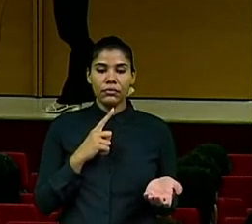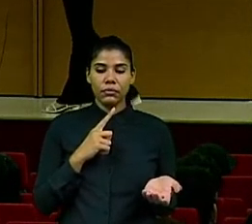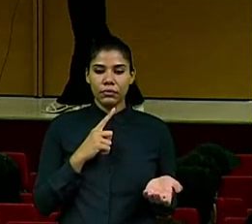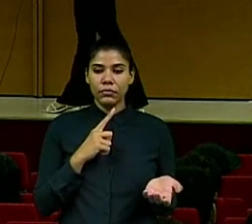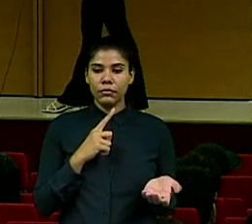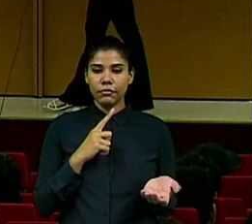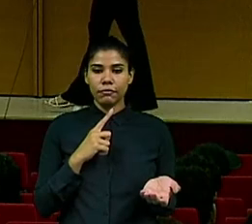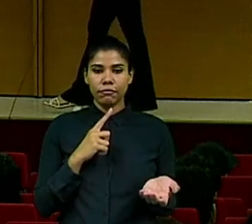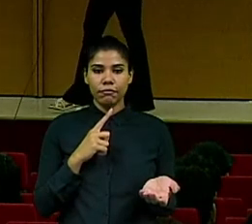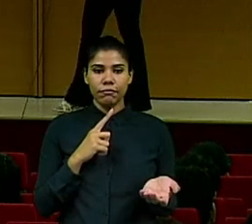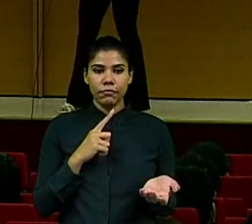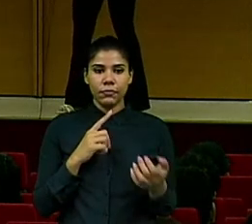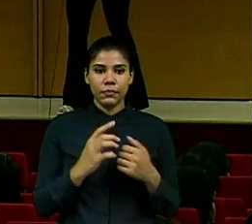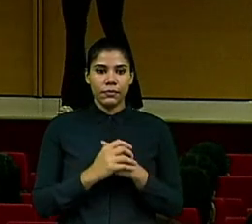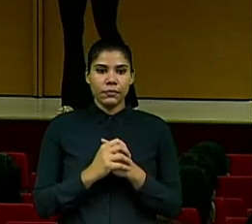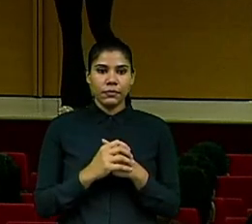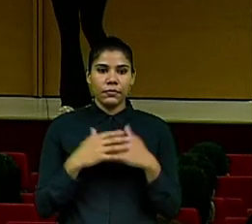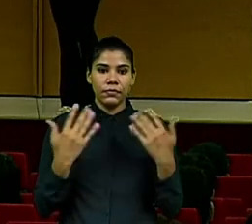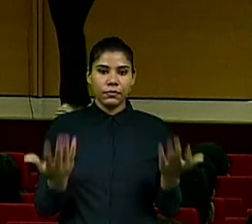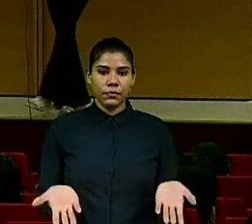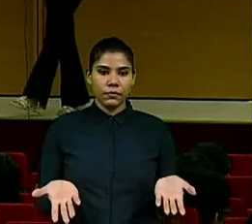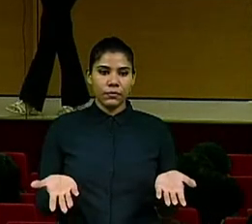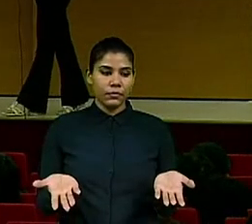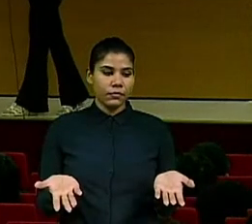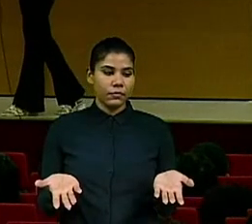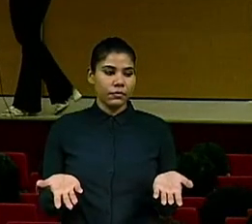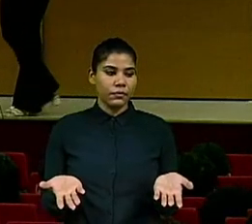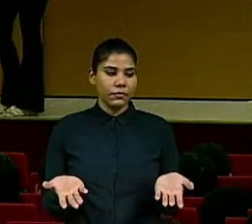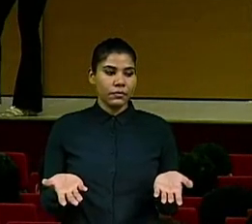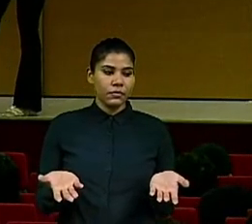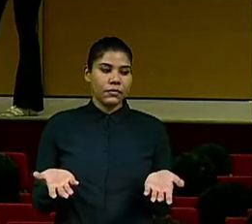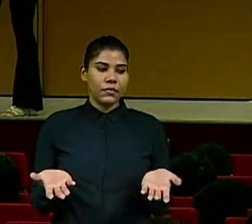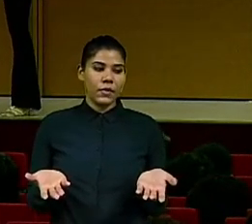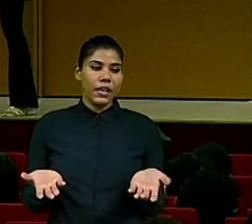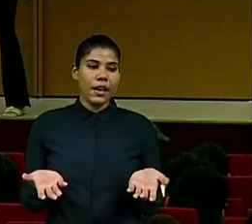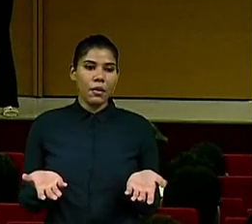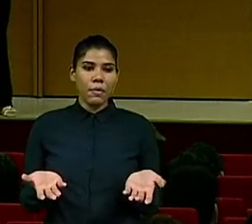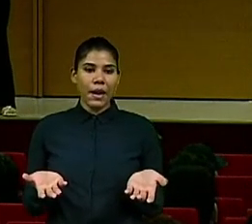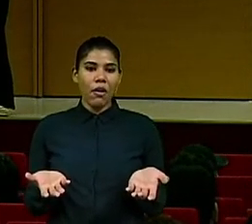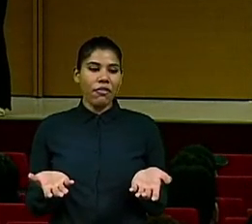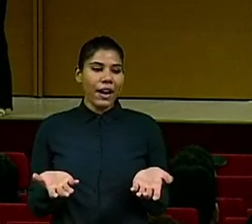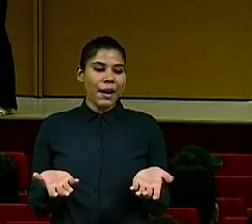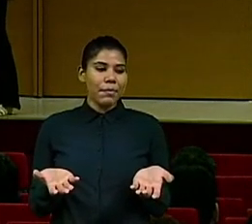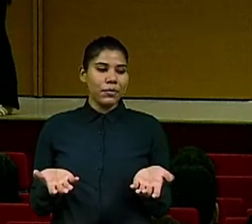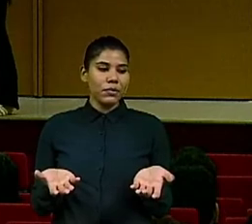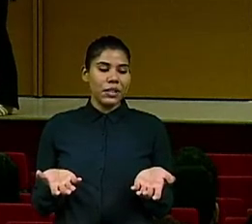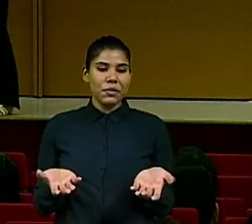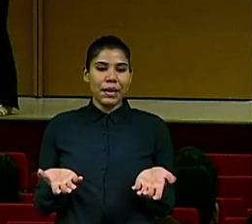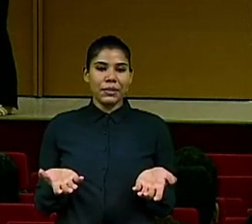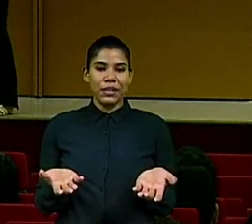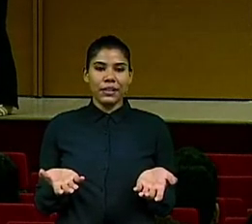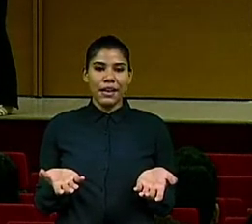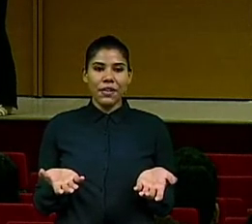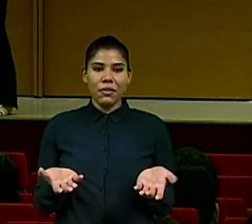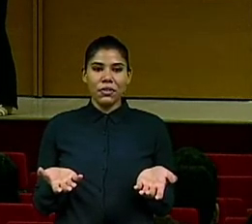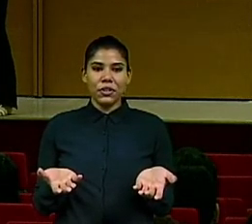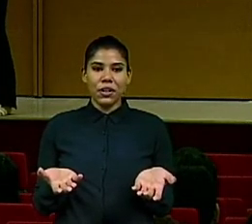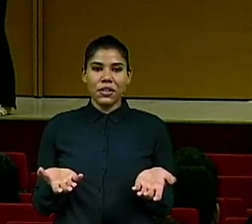tá então quem era ele né um trabalhador Um operário que chega à presidência da república